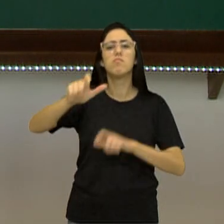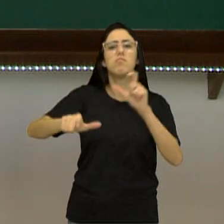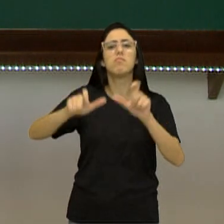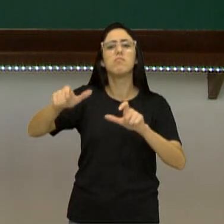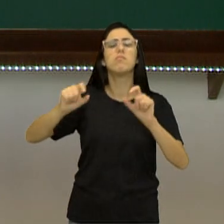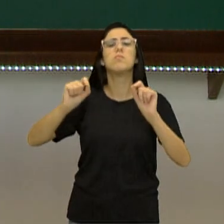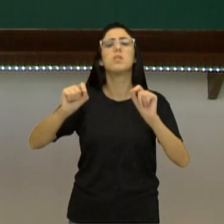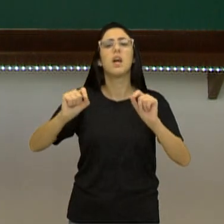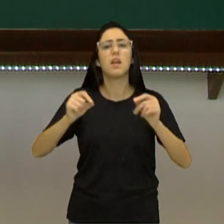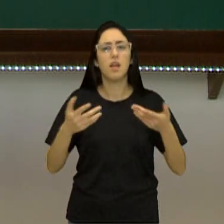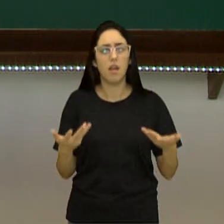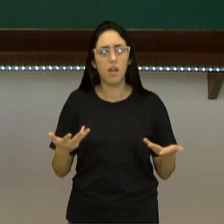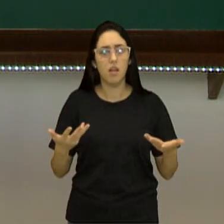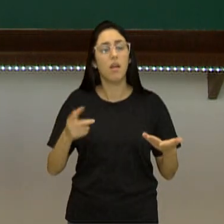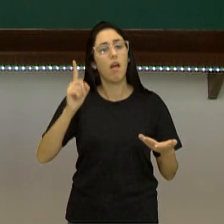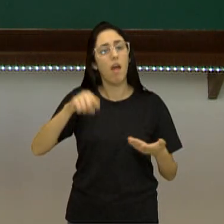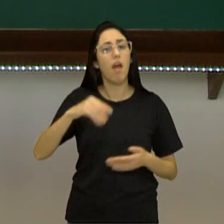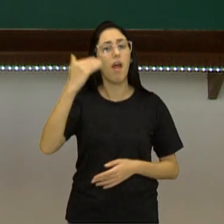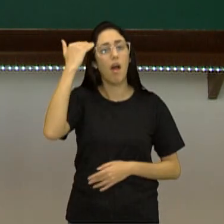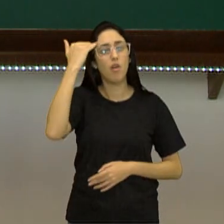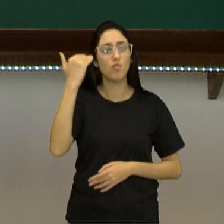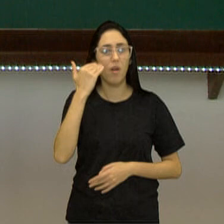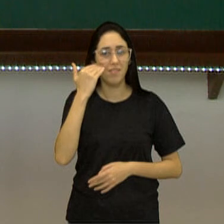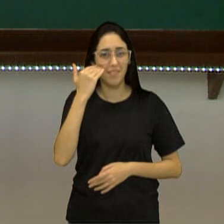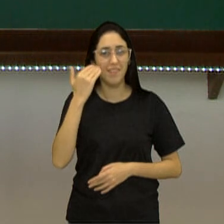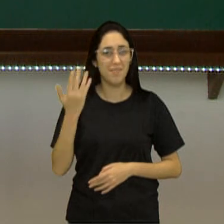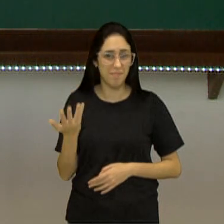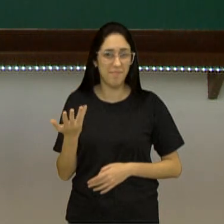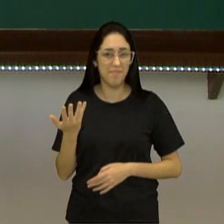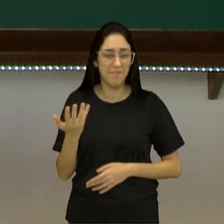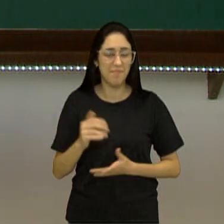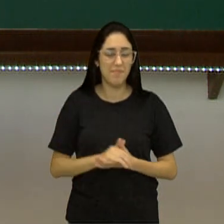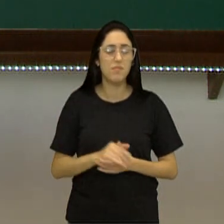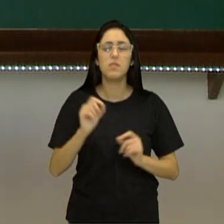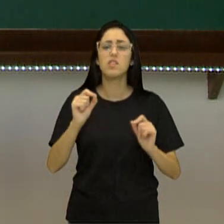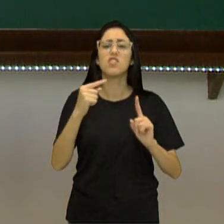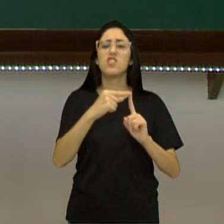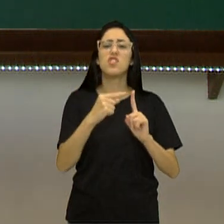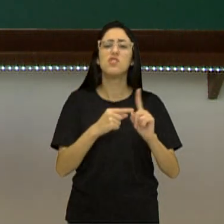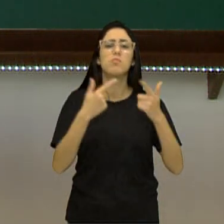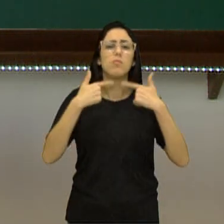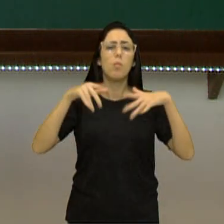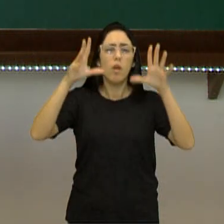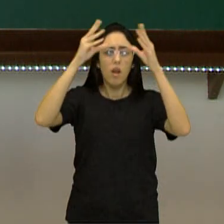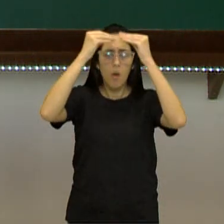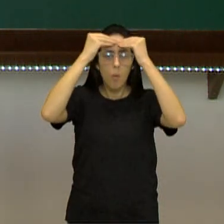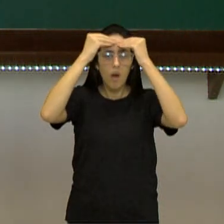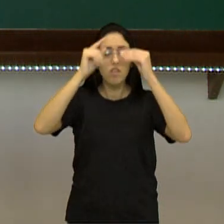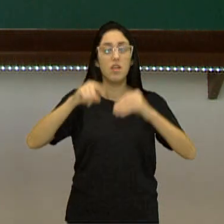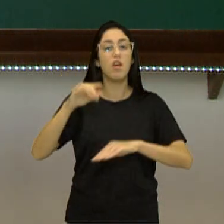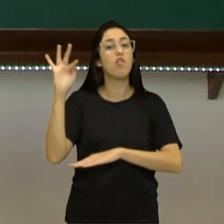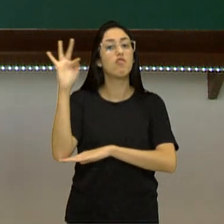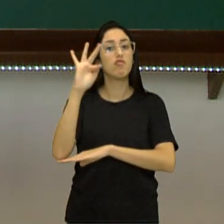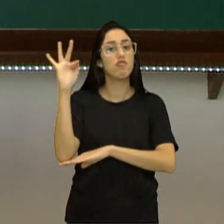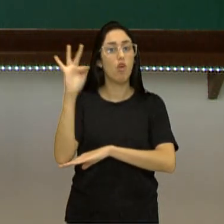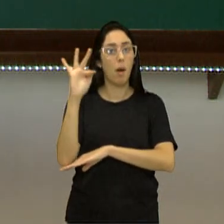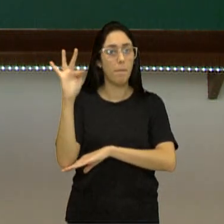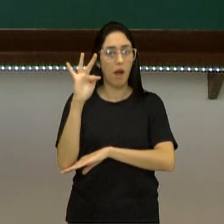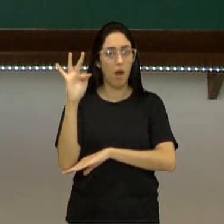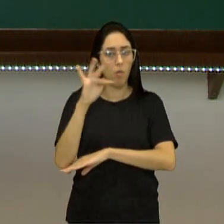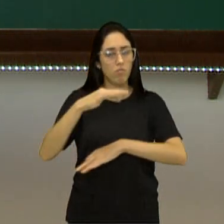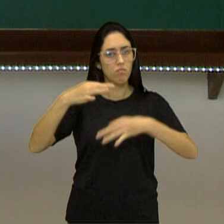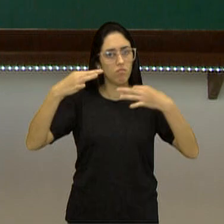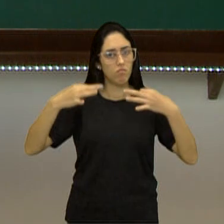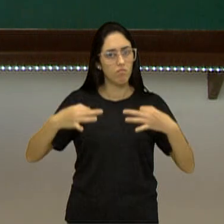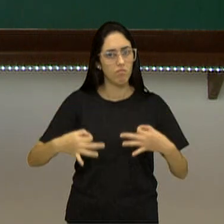tínhamos falado, são os adolescentes. Qual é o tipo de linguagem? A linguagem é formal, eu tenho que utilizar uma